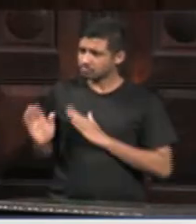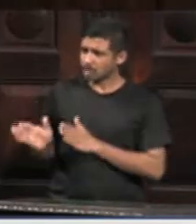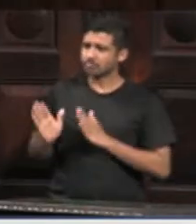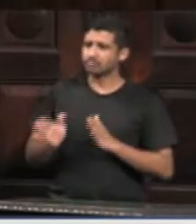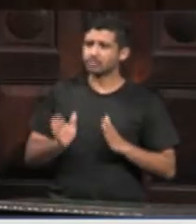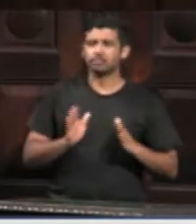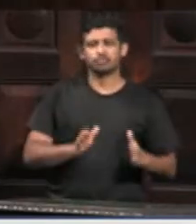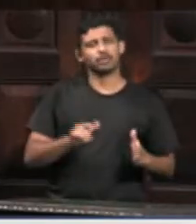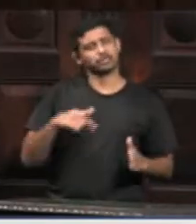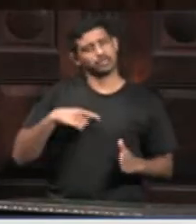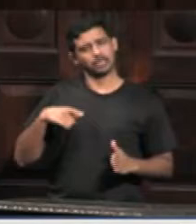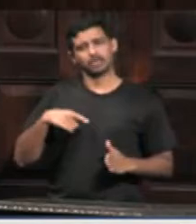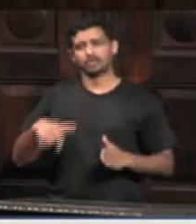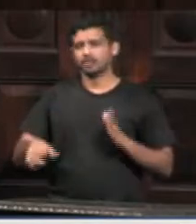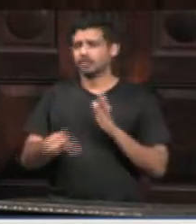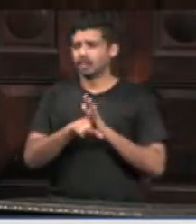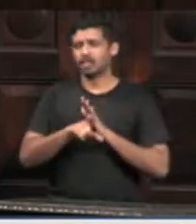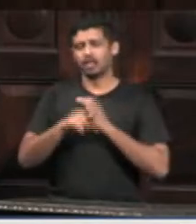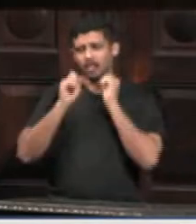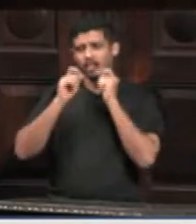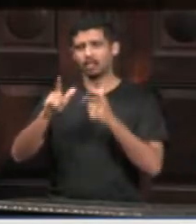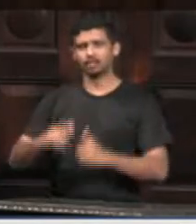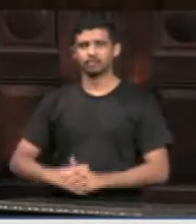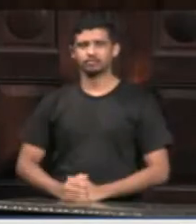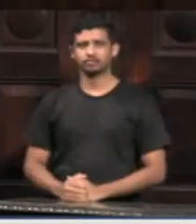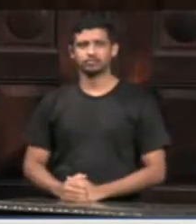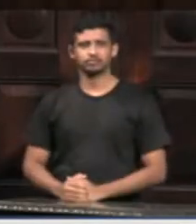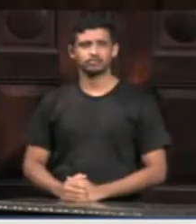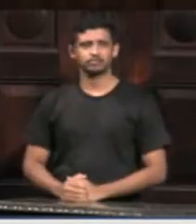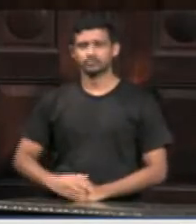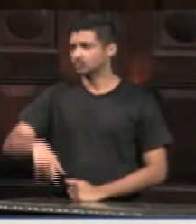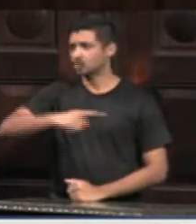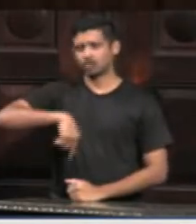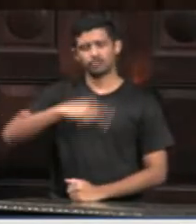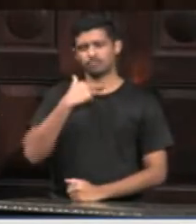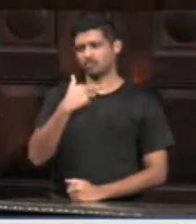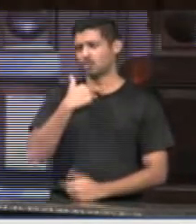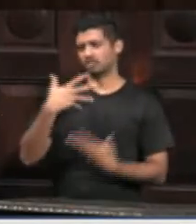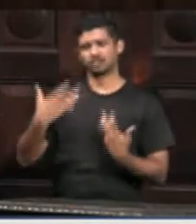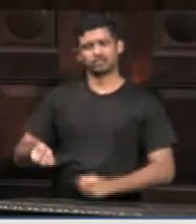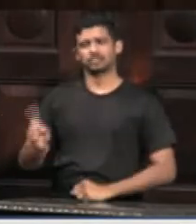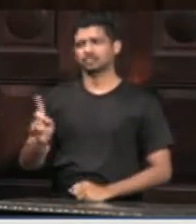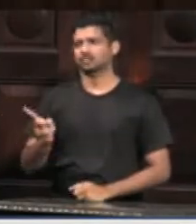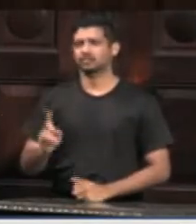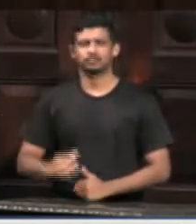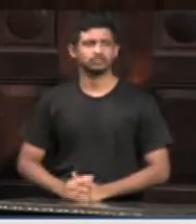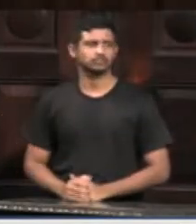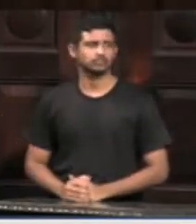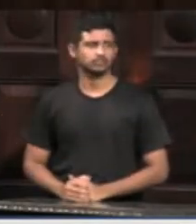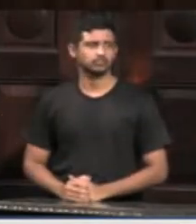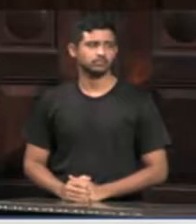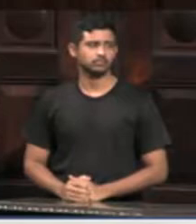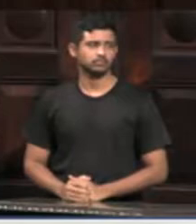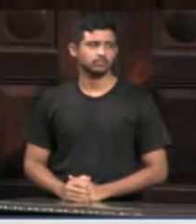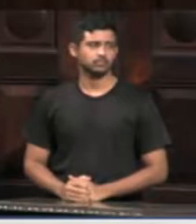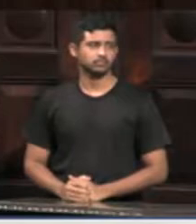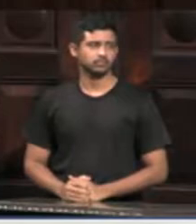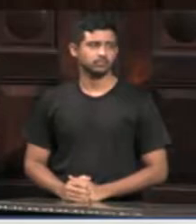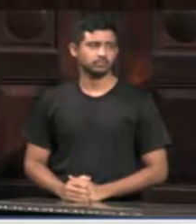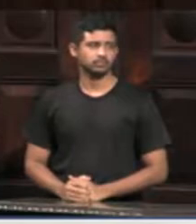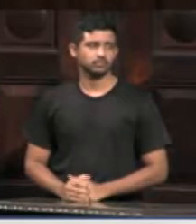Casa Legislativa. Não podemos de forma alguma admitir. Foi um erro grosseiro,